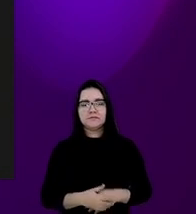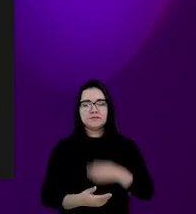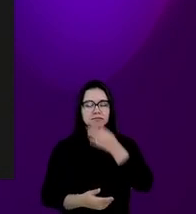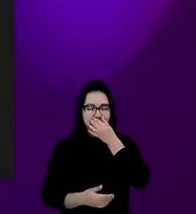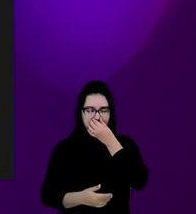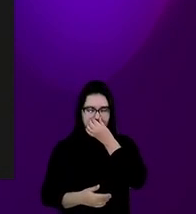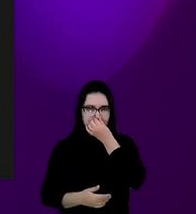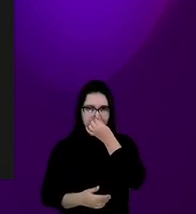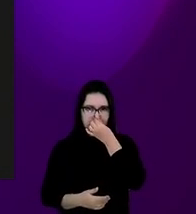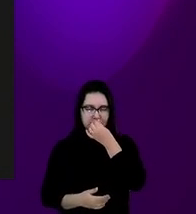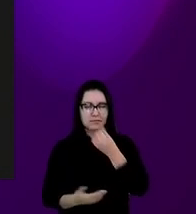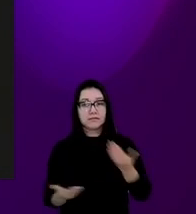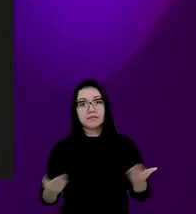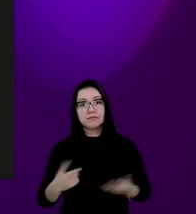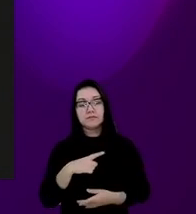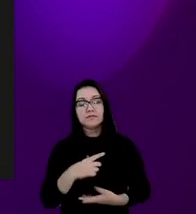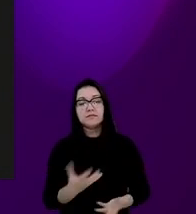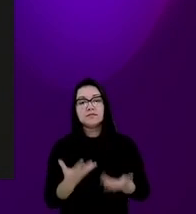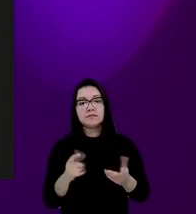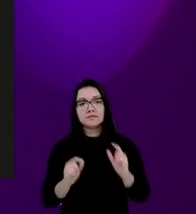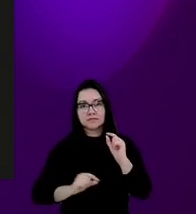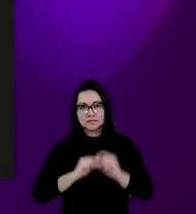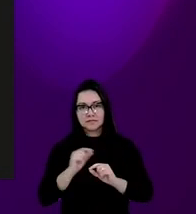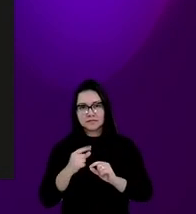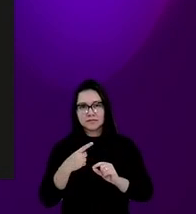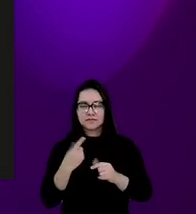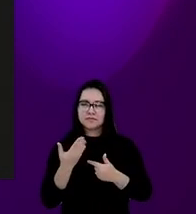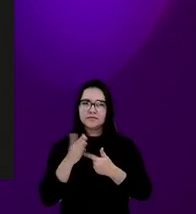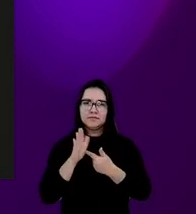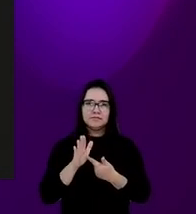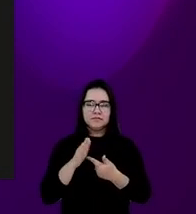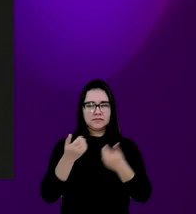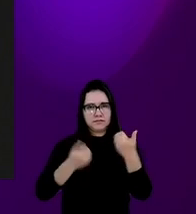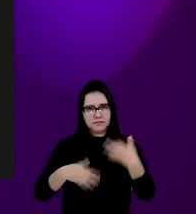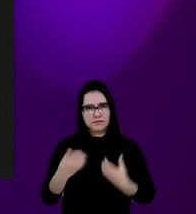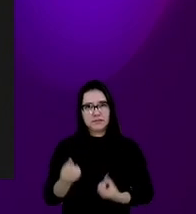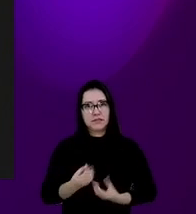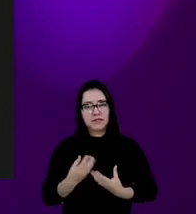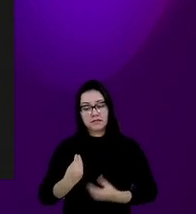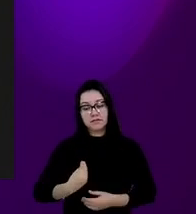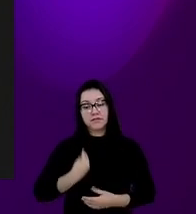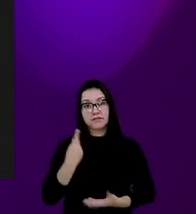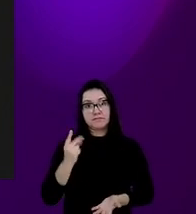de trazer um pouco os dados para a vida real.